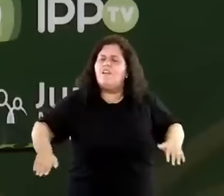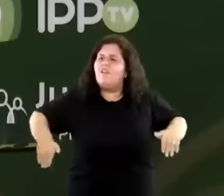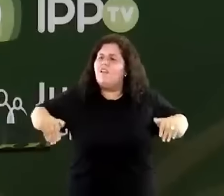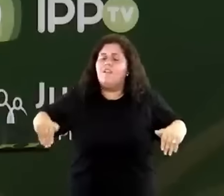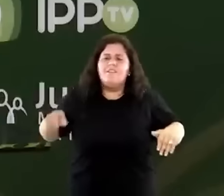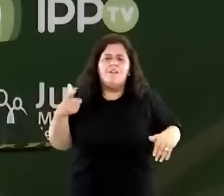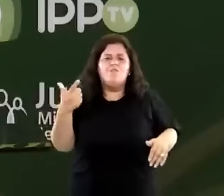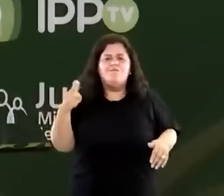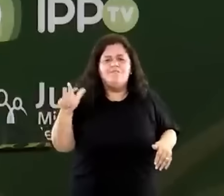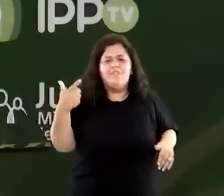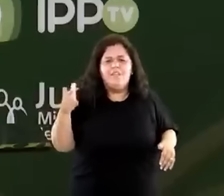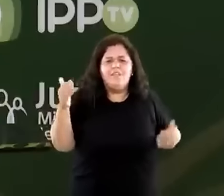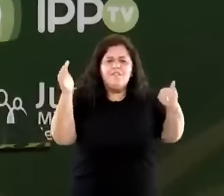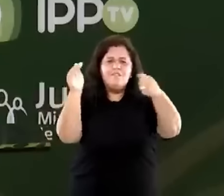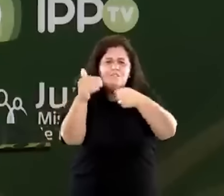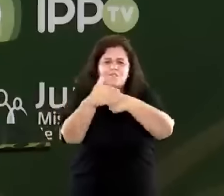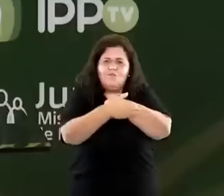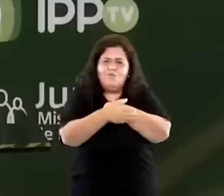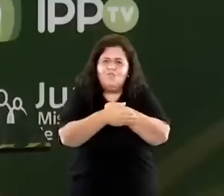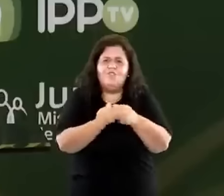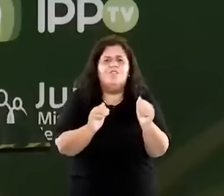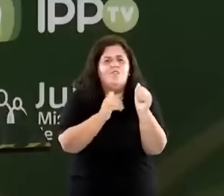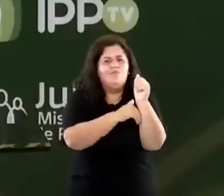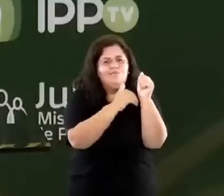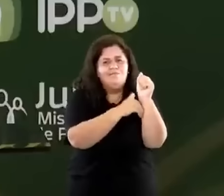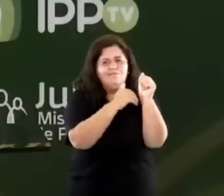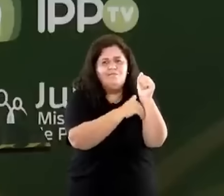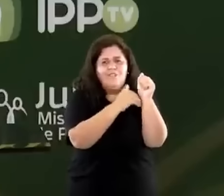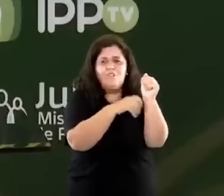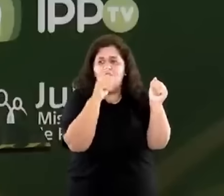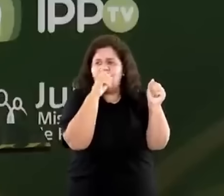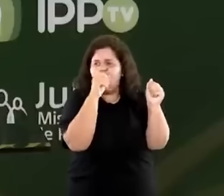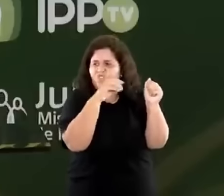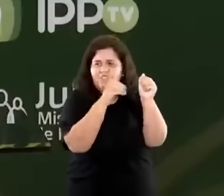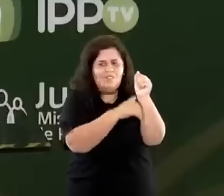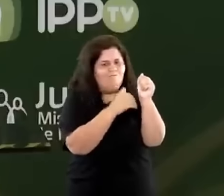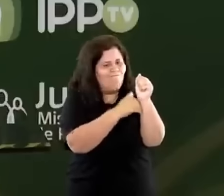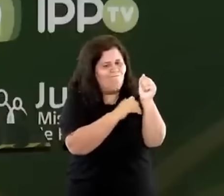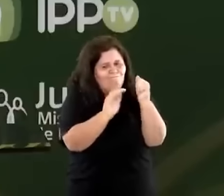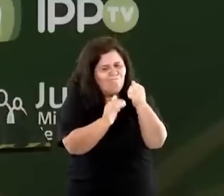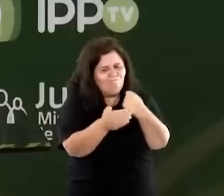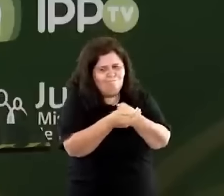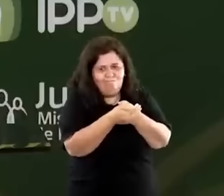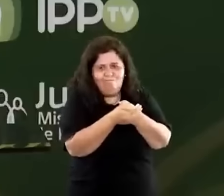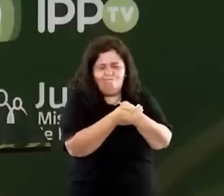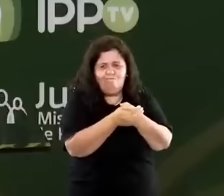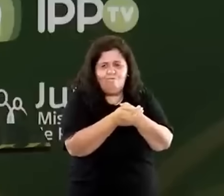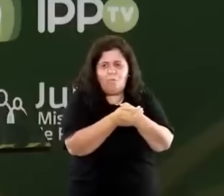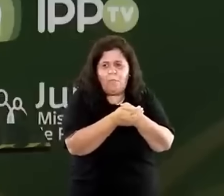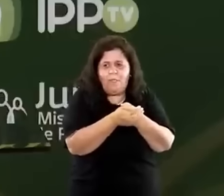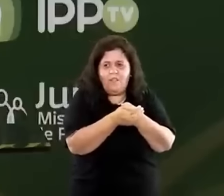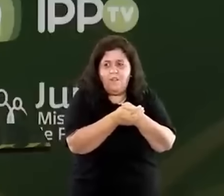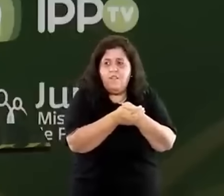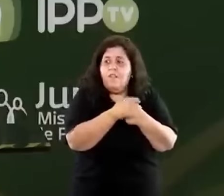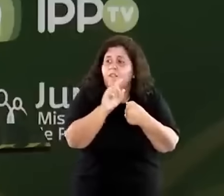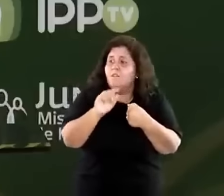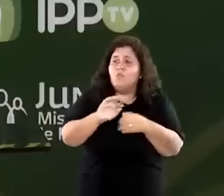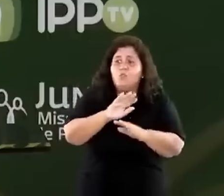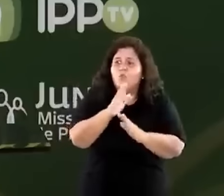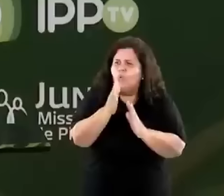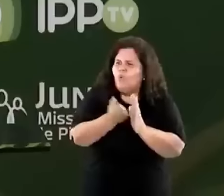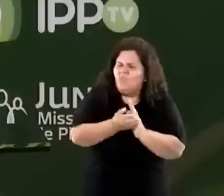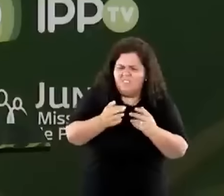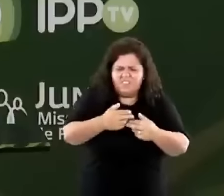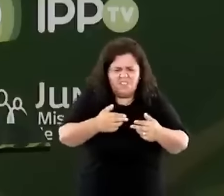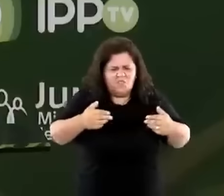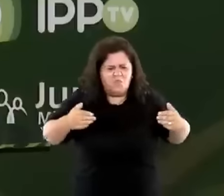nada escondido não tem nada debaixo do tapete não tem nada que seja inconsistente